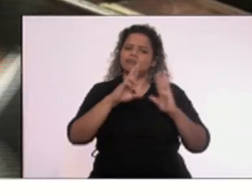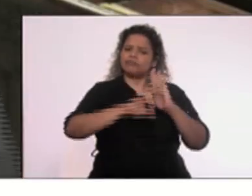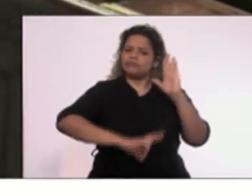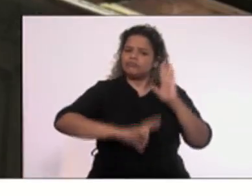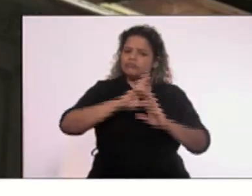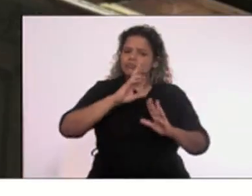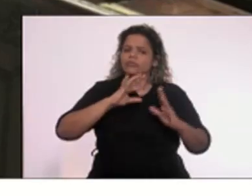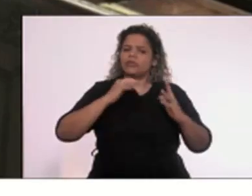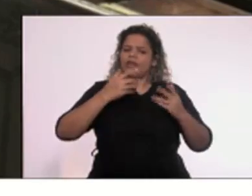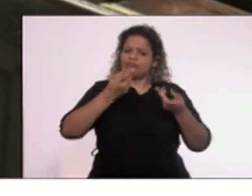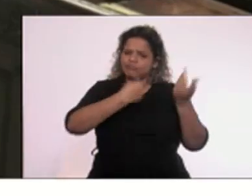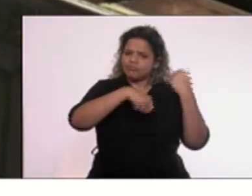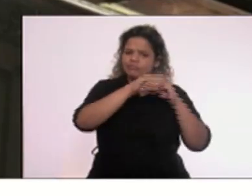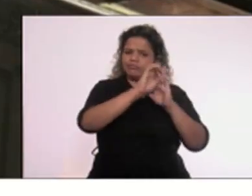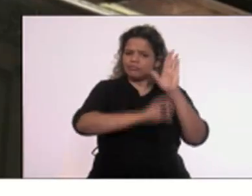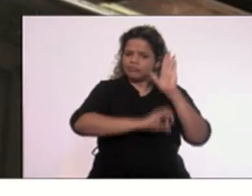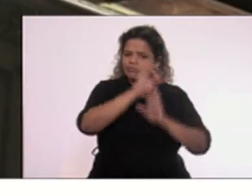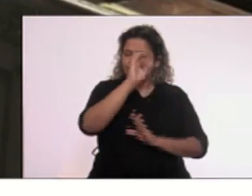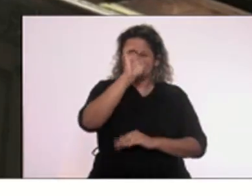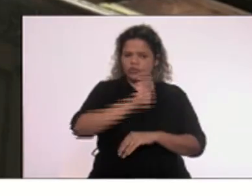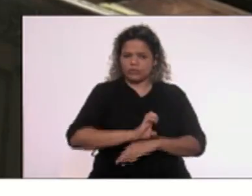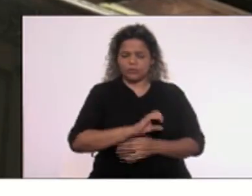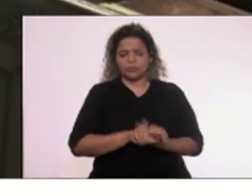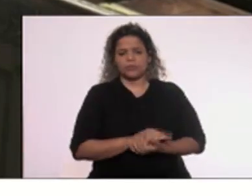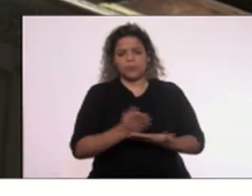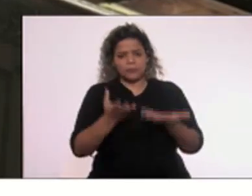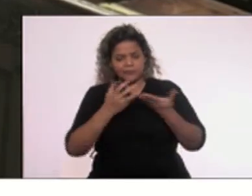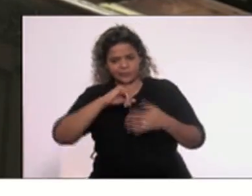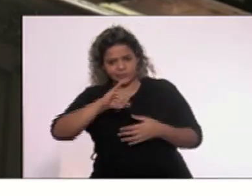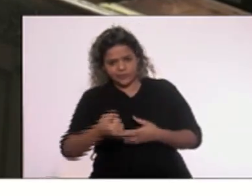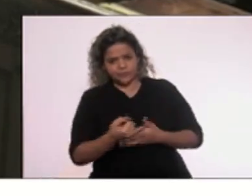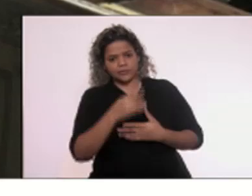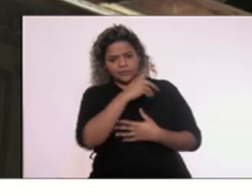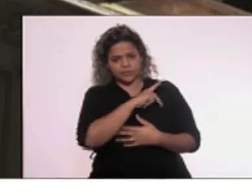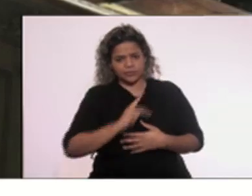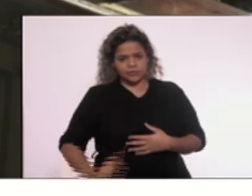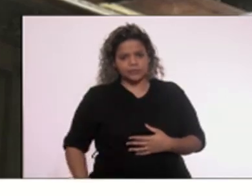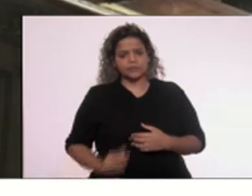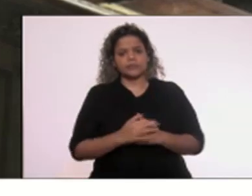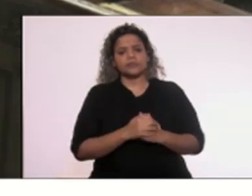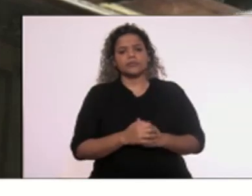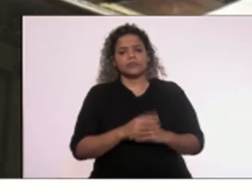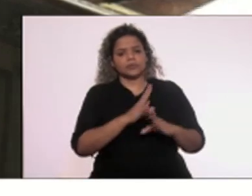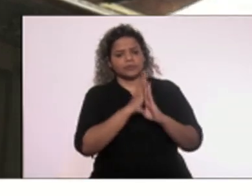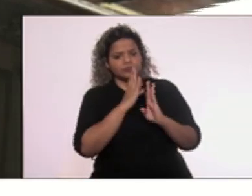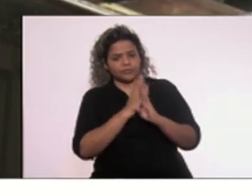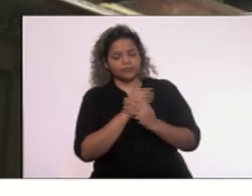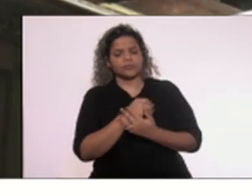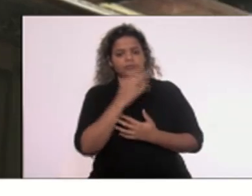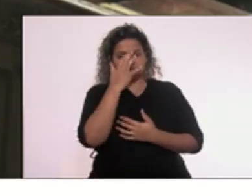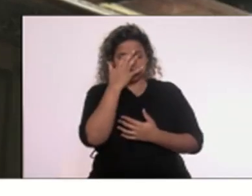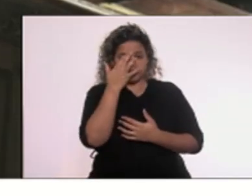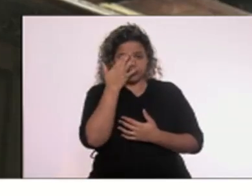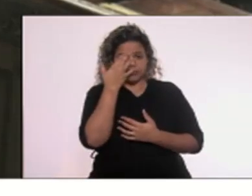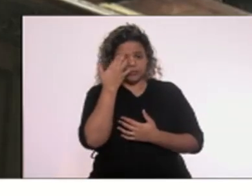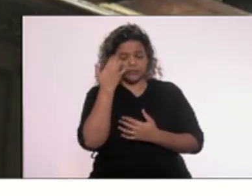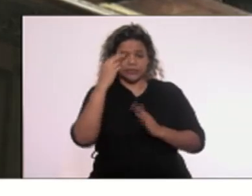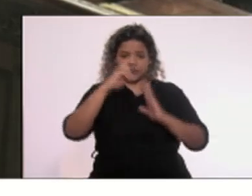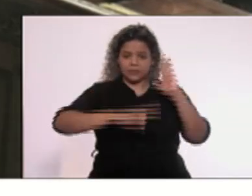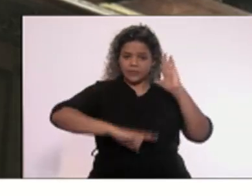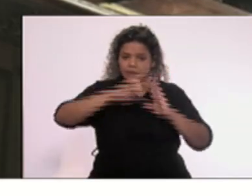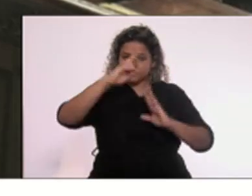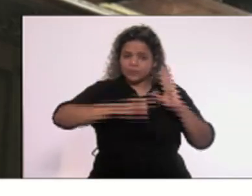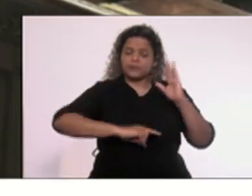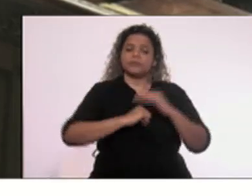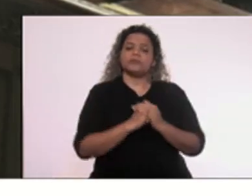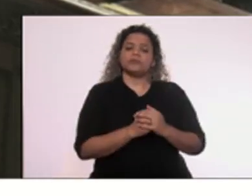reedificação financeira do nosso Estado. E quero aproveitar, senhor presidente, para levantar uma questão de ordem, que é para ler